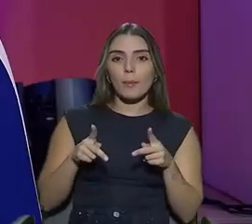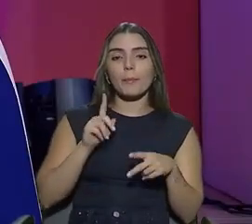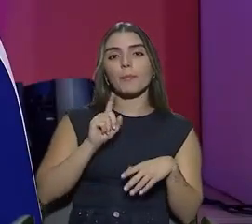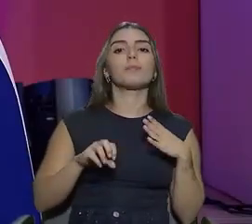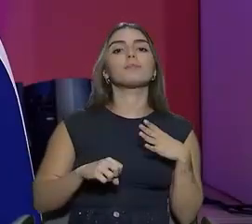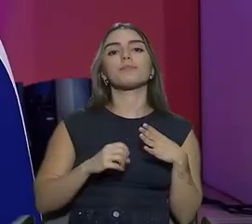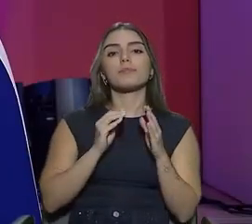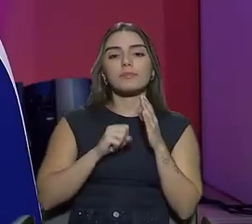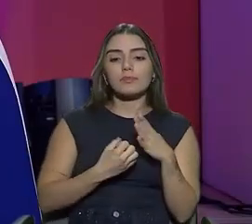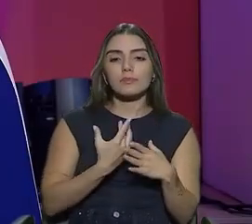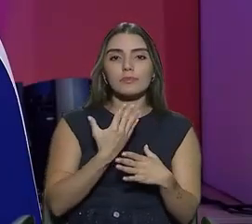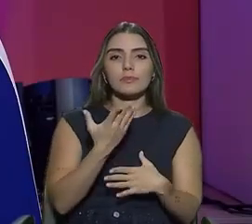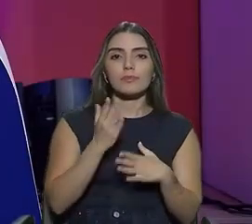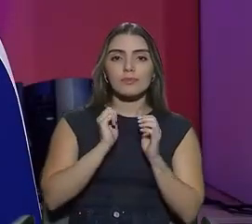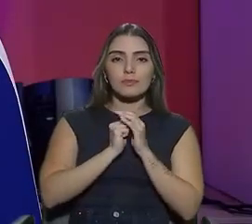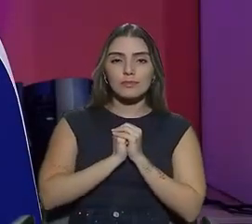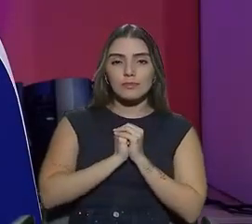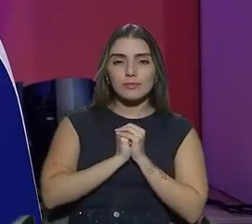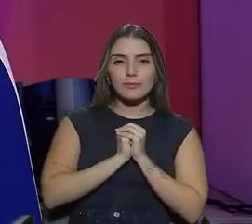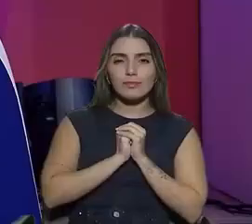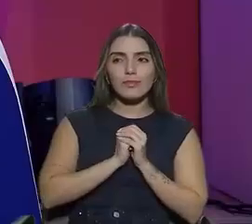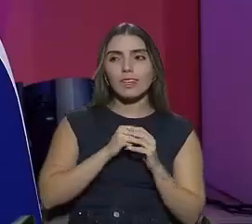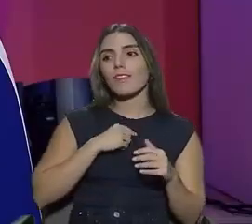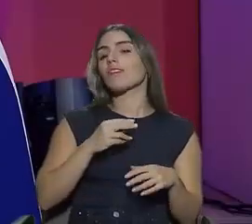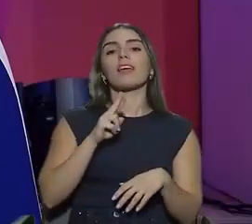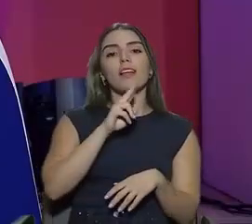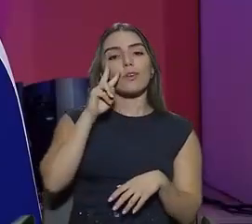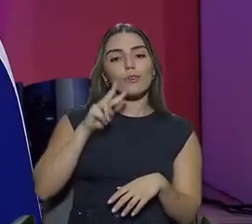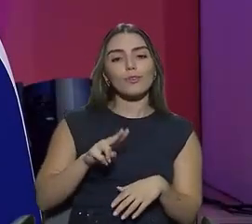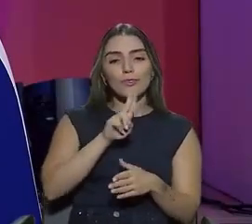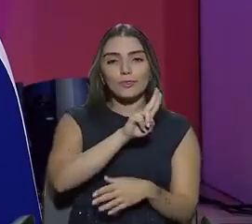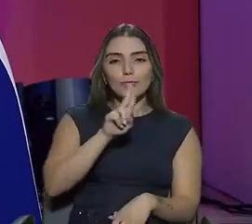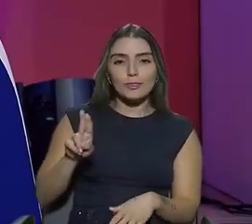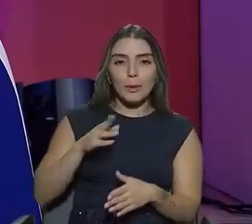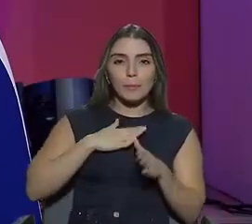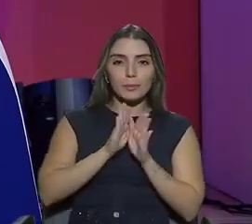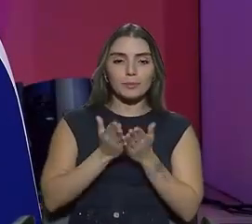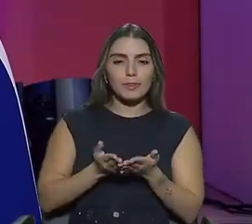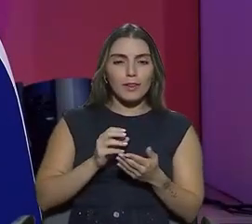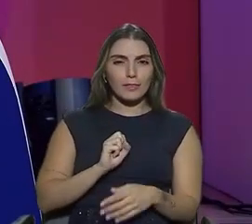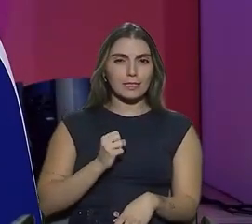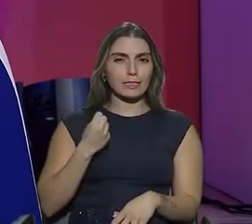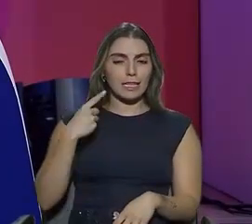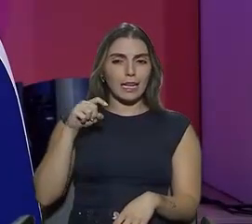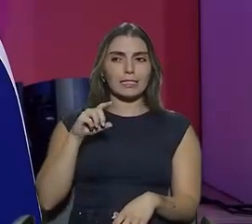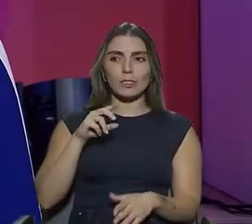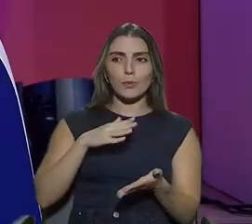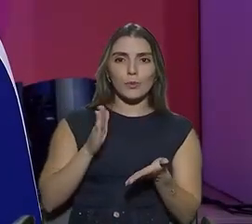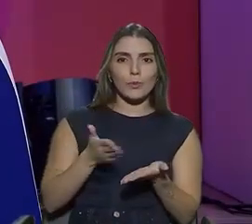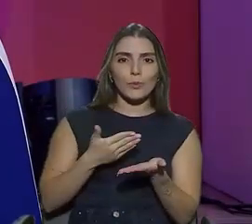vê planta oração e pensa, essa menina, será que é um livro de crente, de evangélico, religioso,